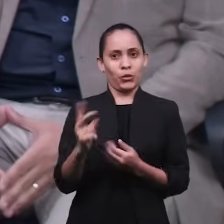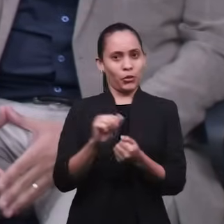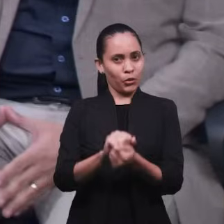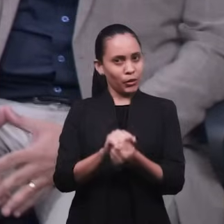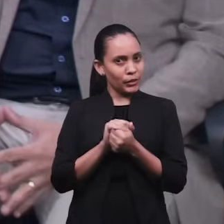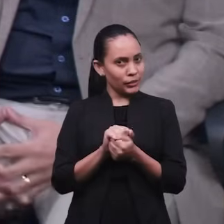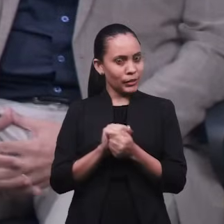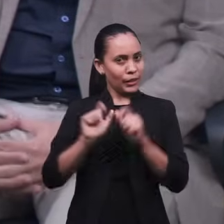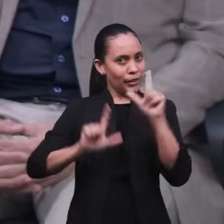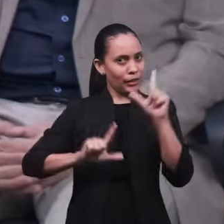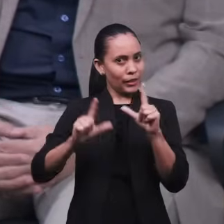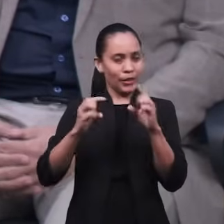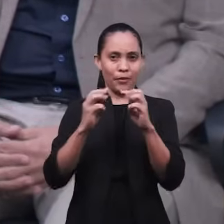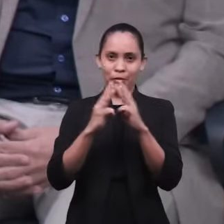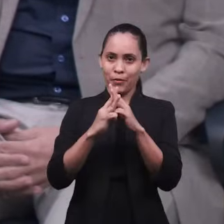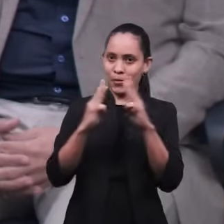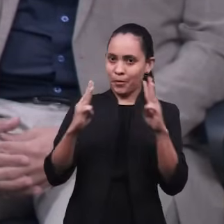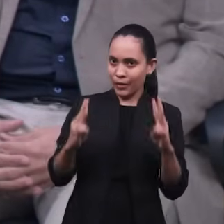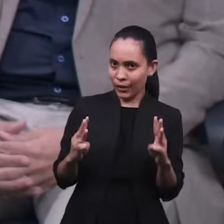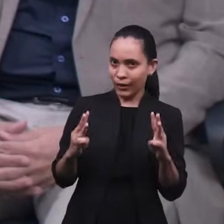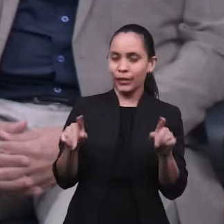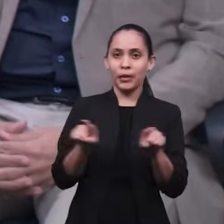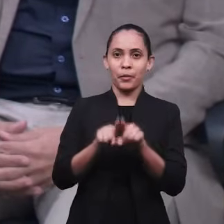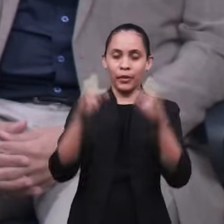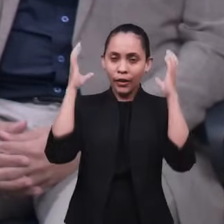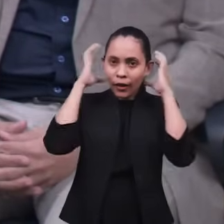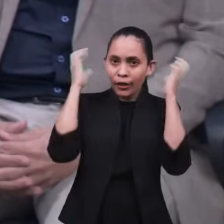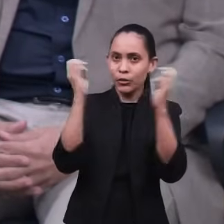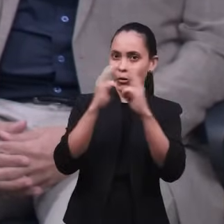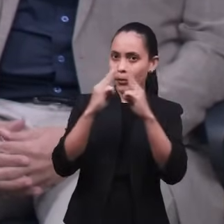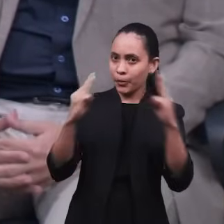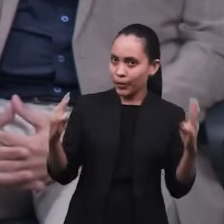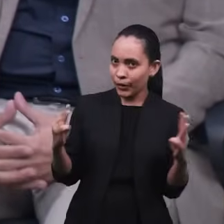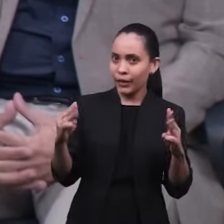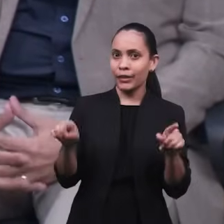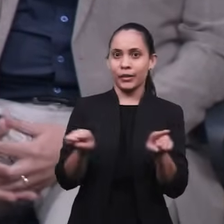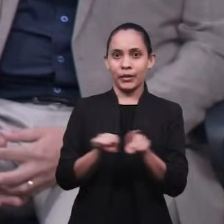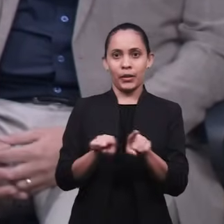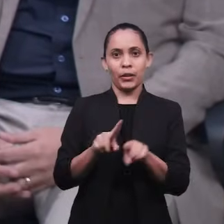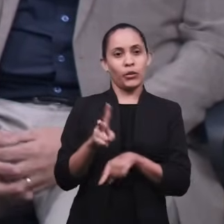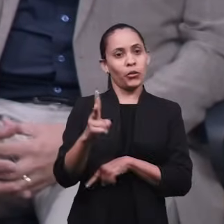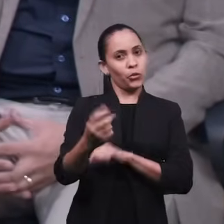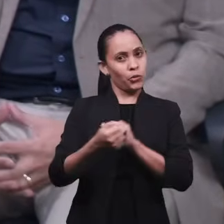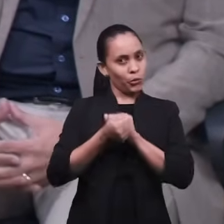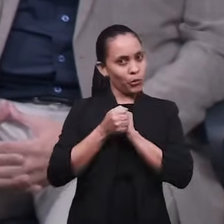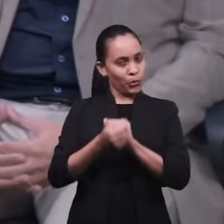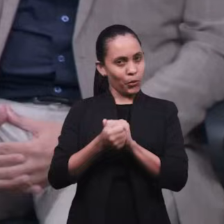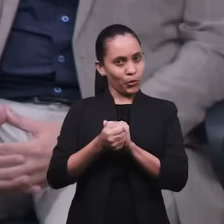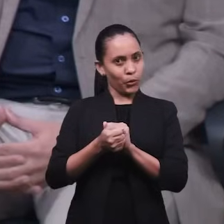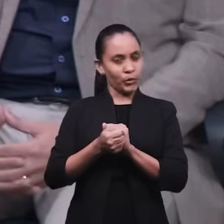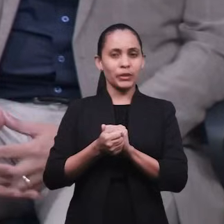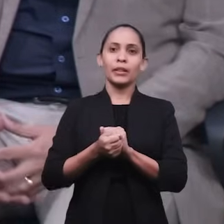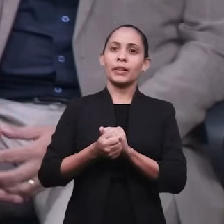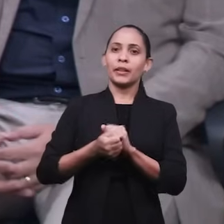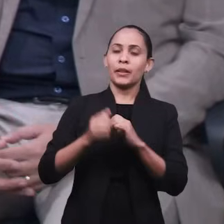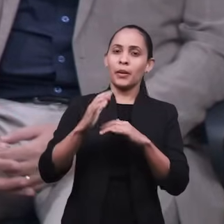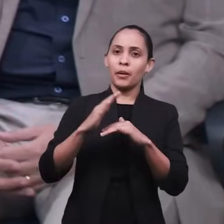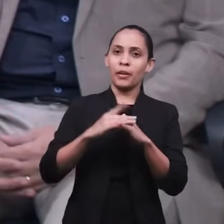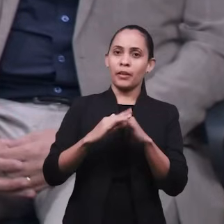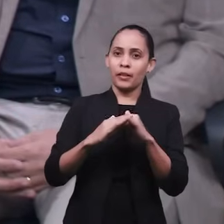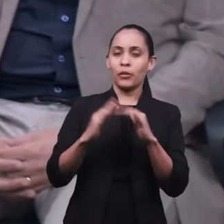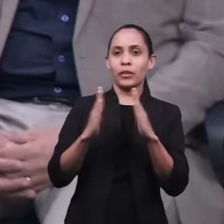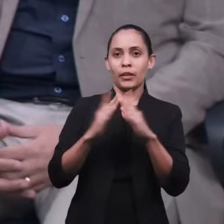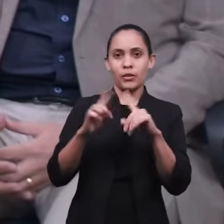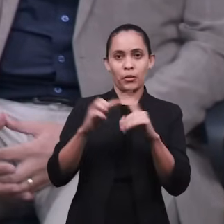acompanhando pela TV Manaim, que estão nos ouvindo pela Rádio Manaim, os irmãos que estão nos acompanhando também pelo canal oficial da